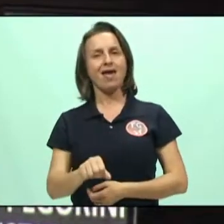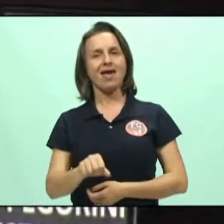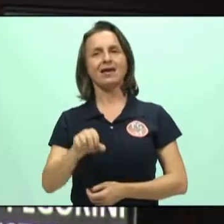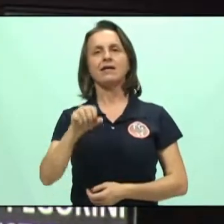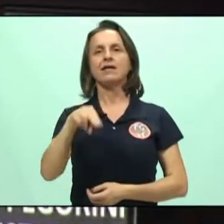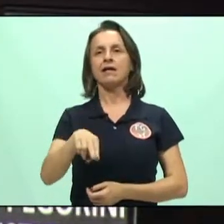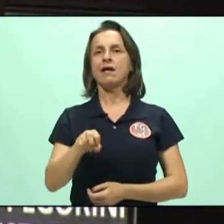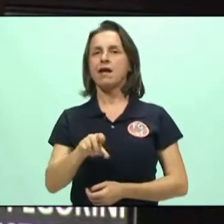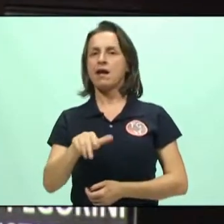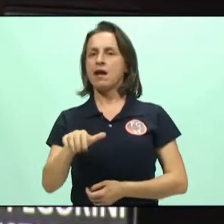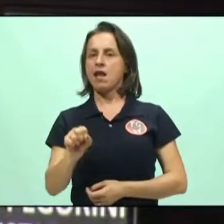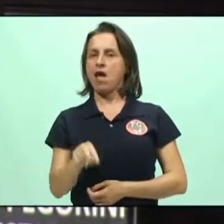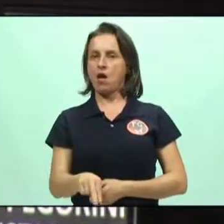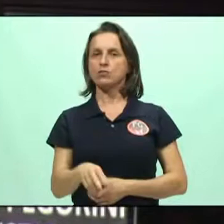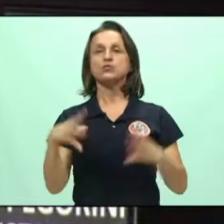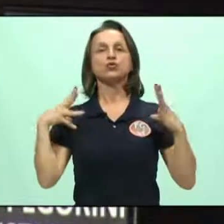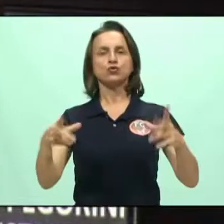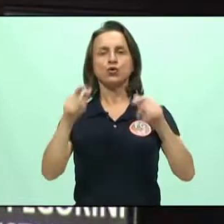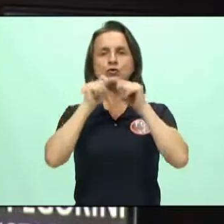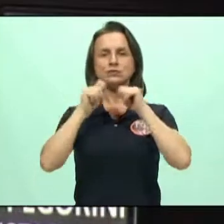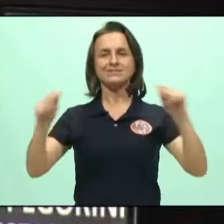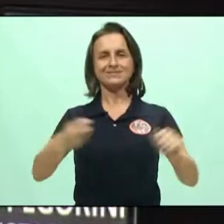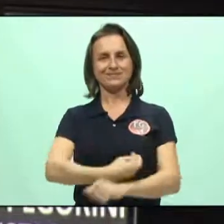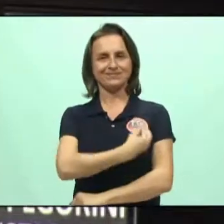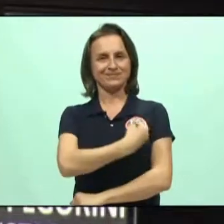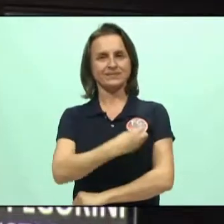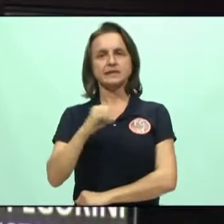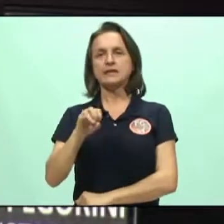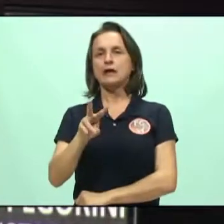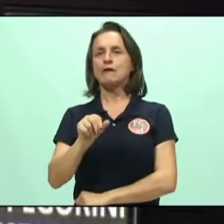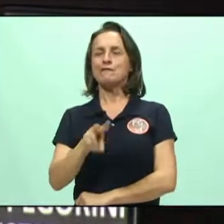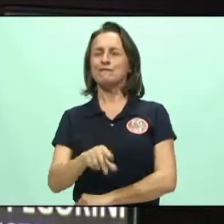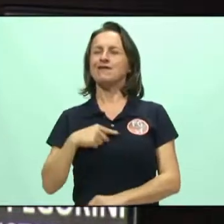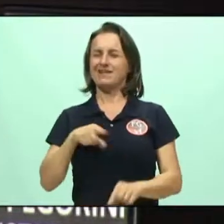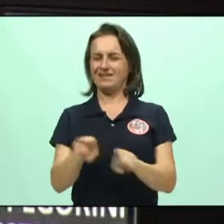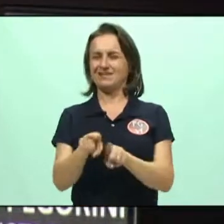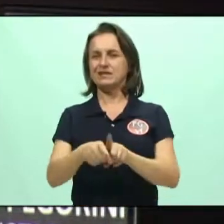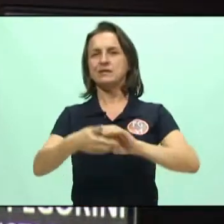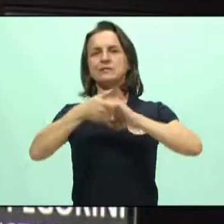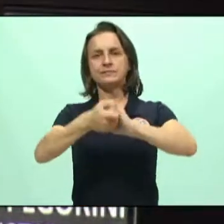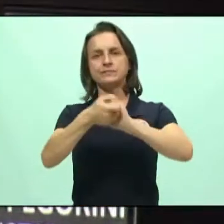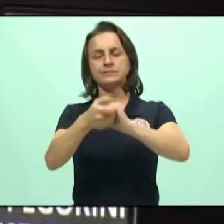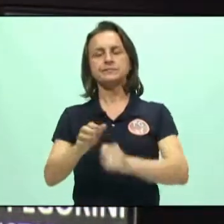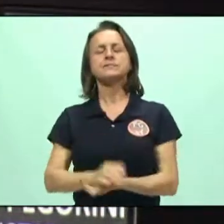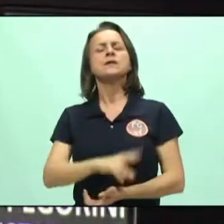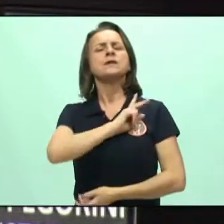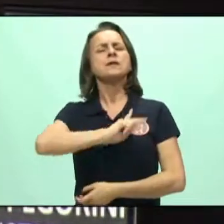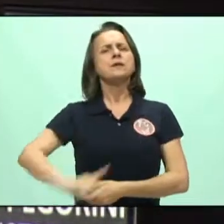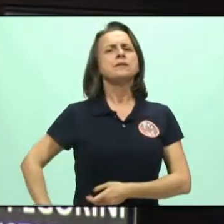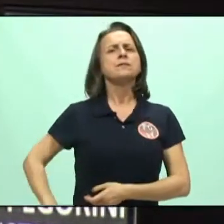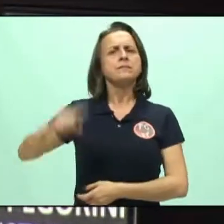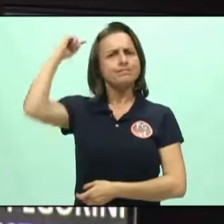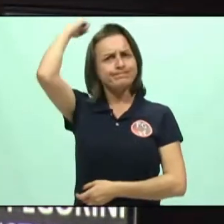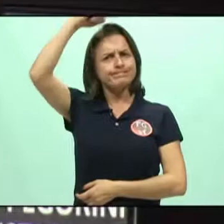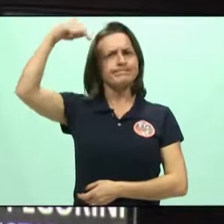assessores presentes a Ivana presidente do Paulinho A